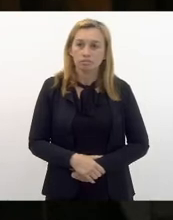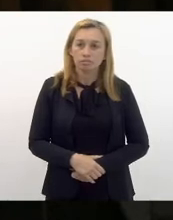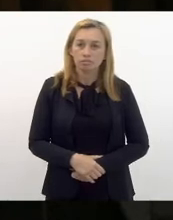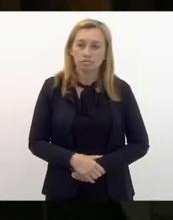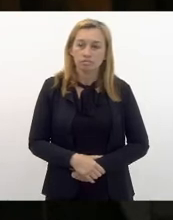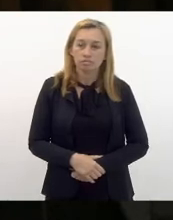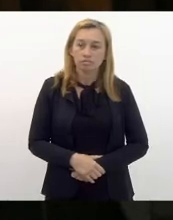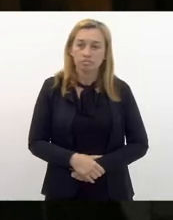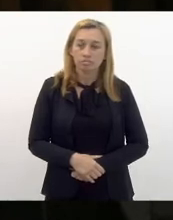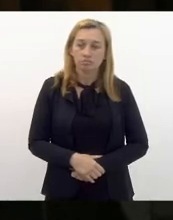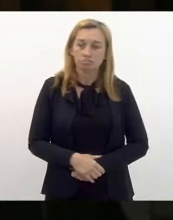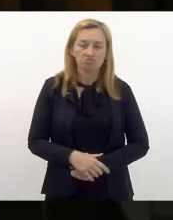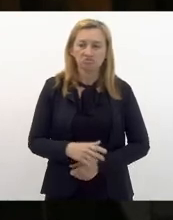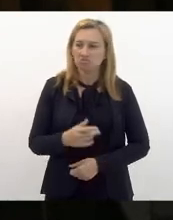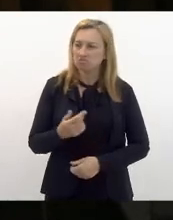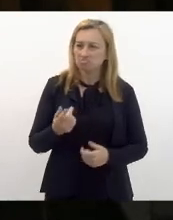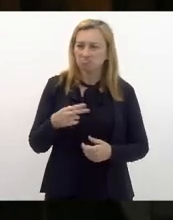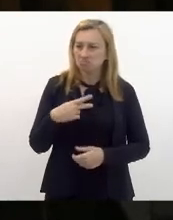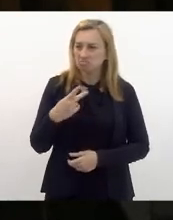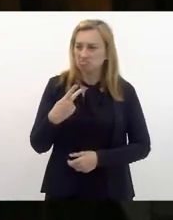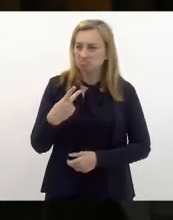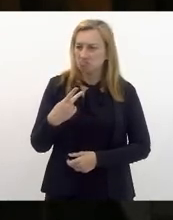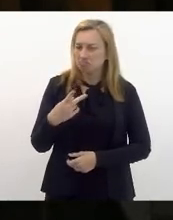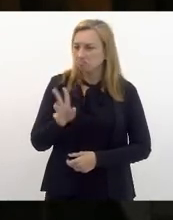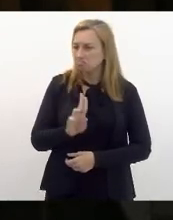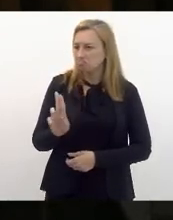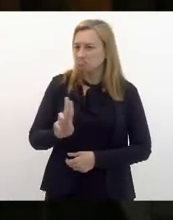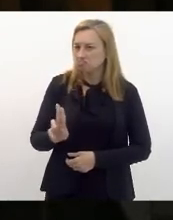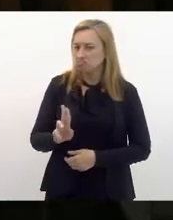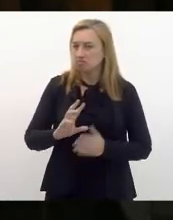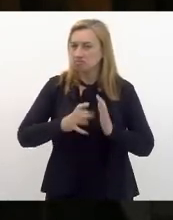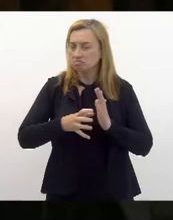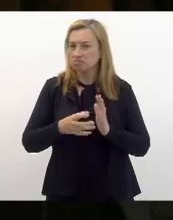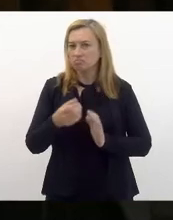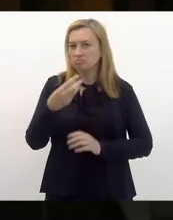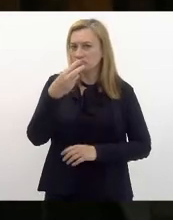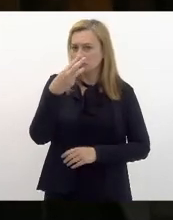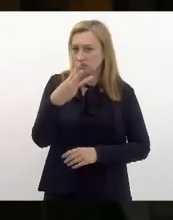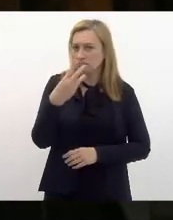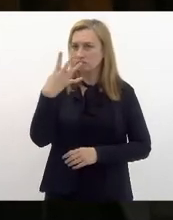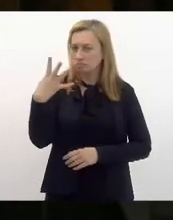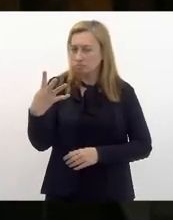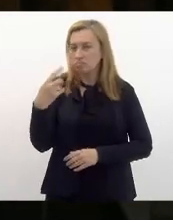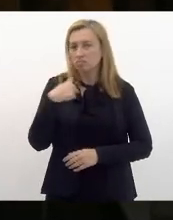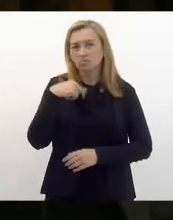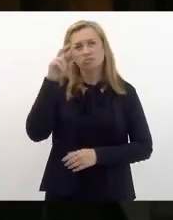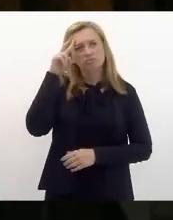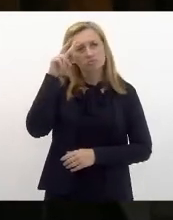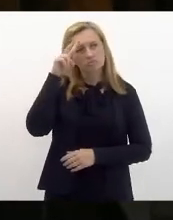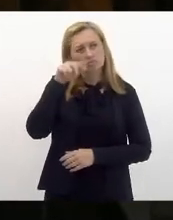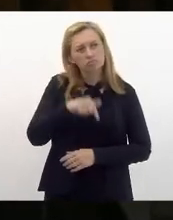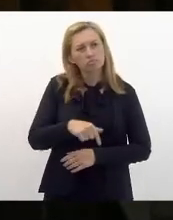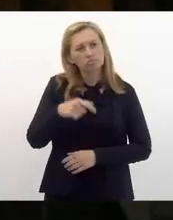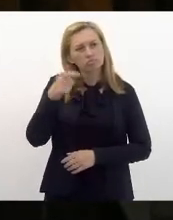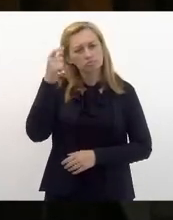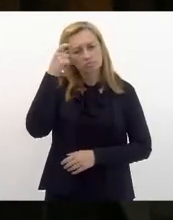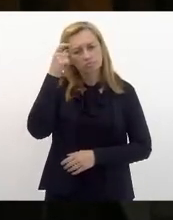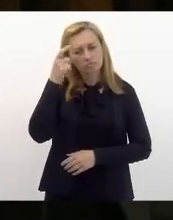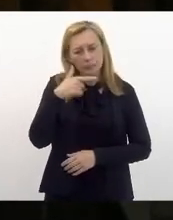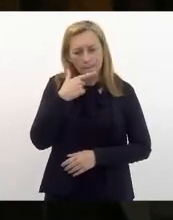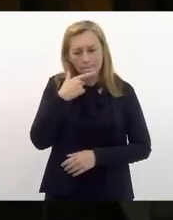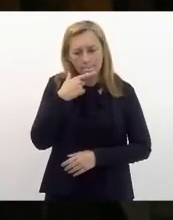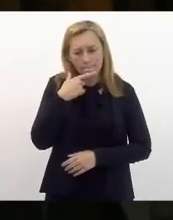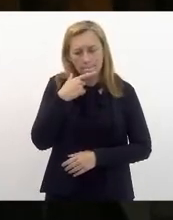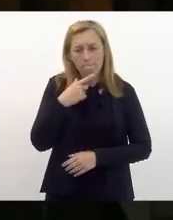tá sem nome na partidos são três ou quatro que eu me lembro aqui de cabeça